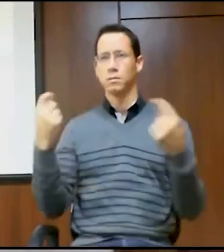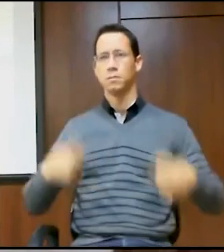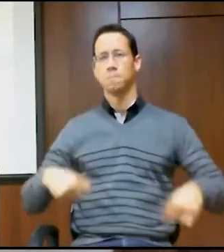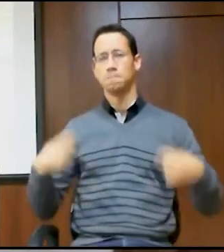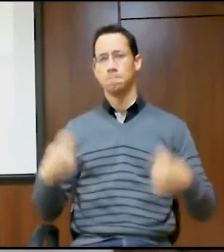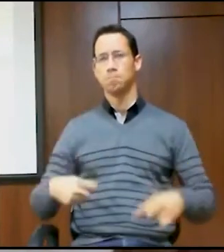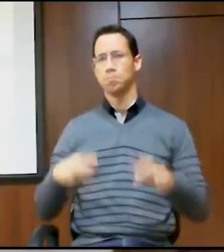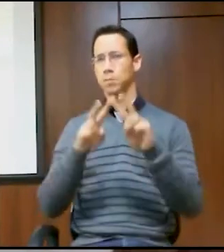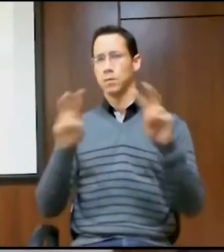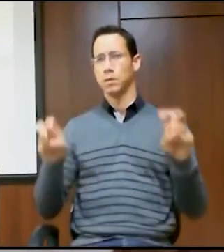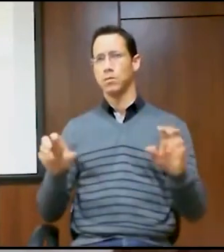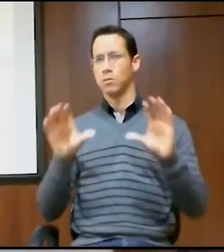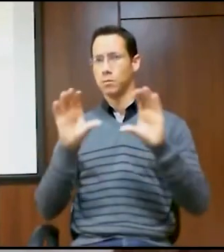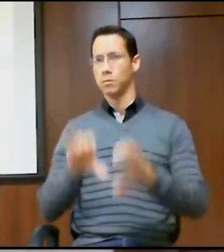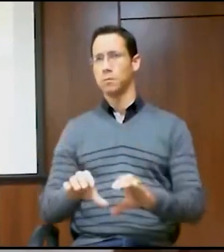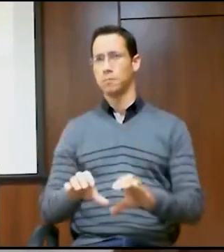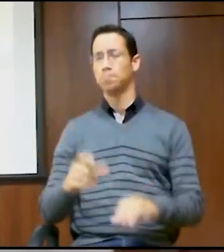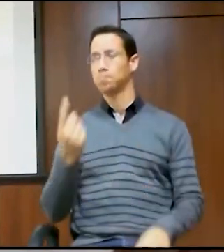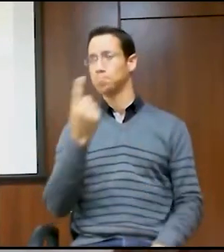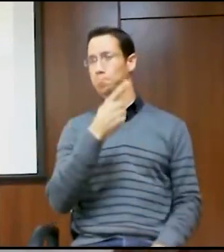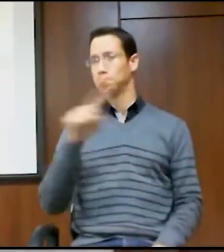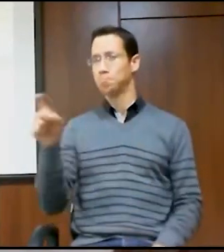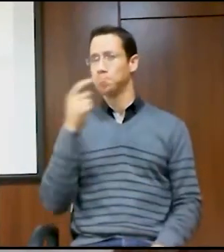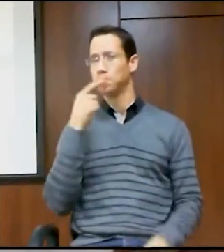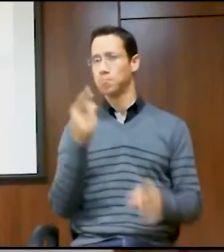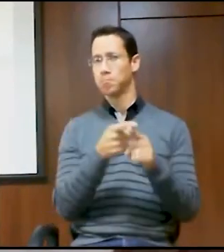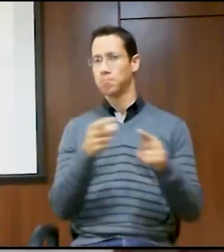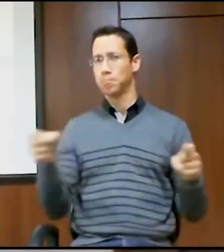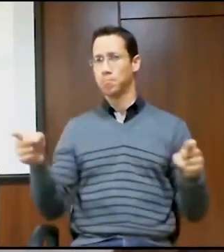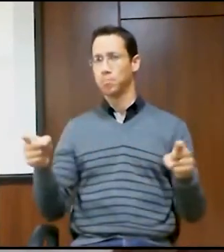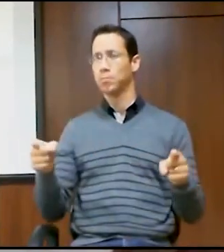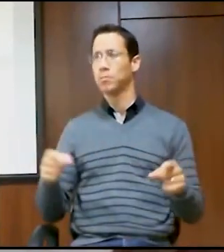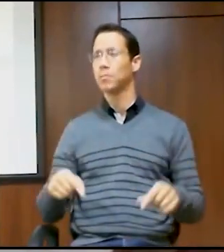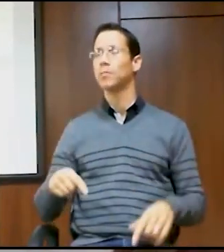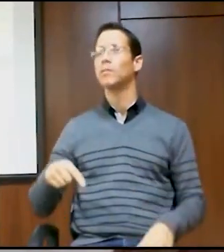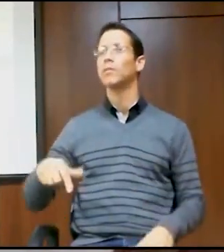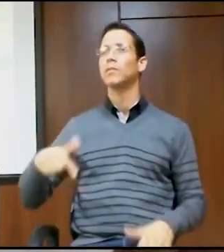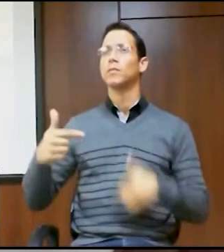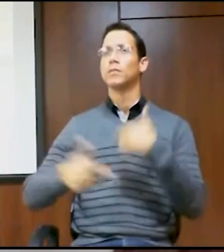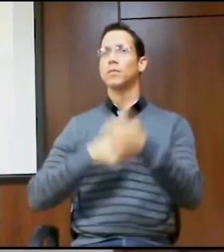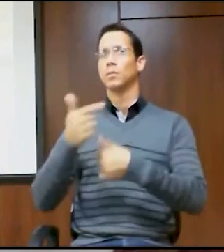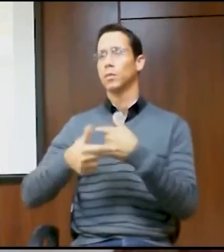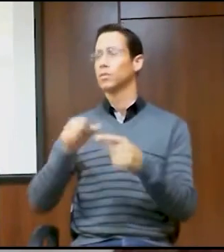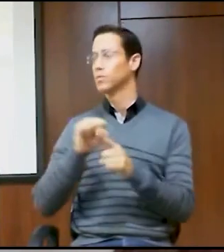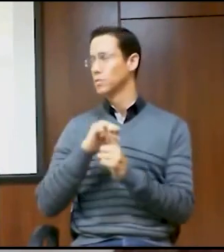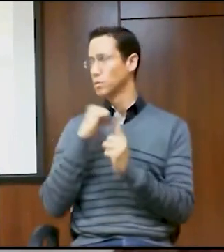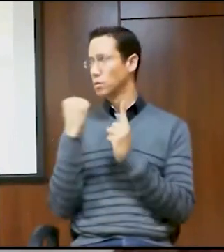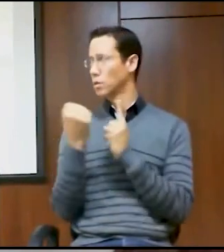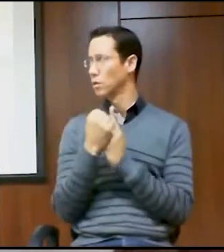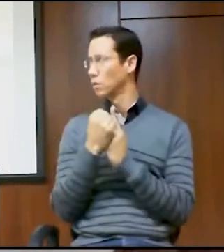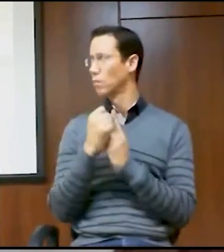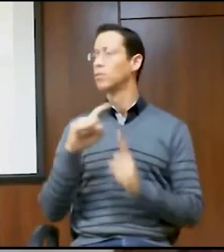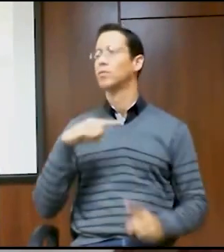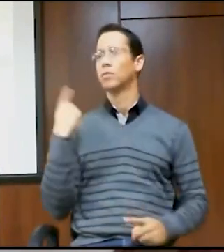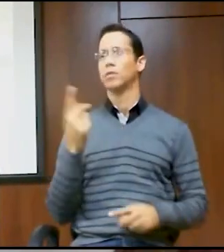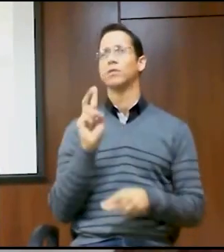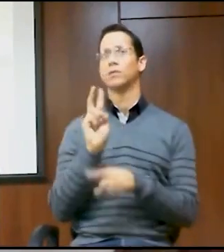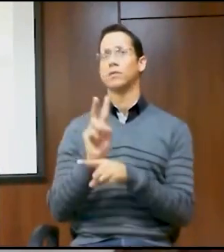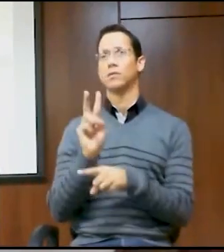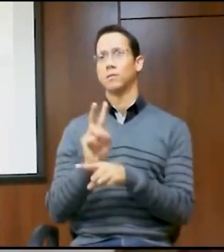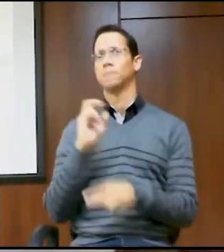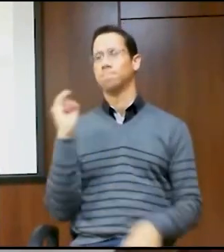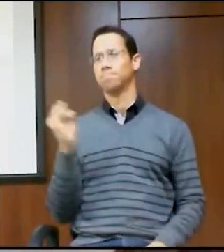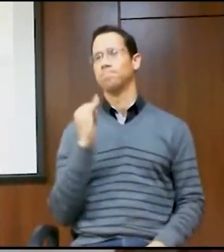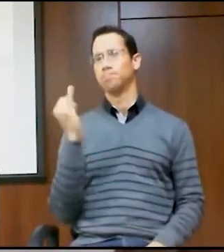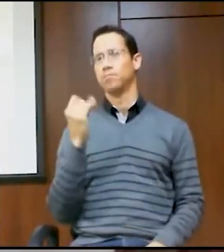é a questão. E por fim, minha última palavra é desse lugar do trabalho social, né? Nós estamos defendendo, e por isso é muito importante